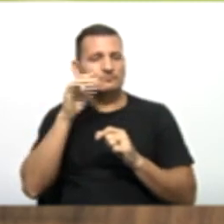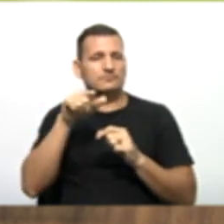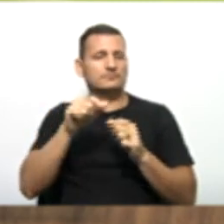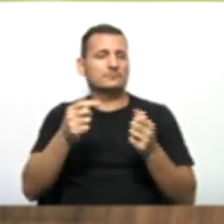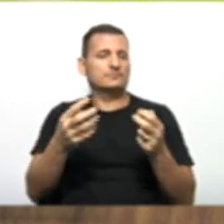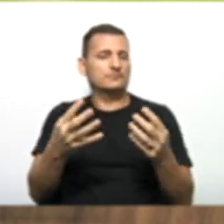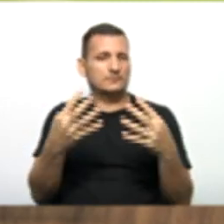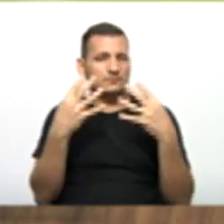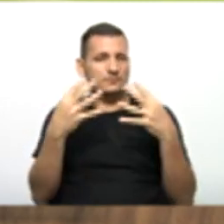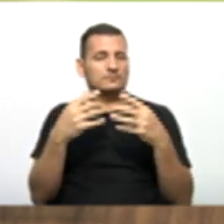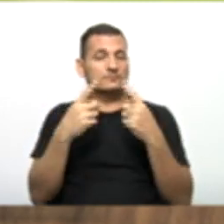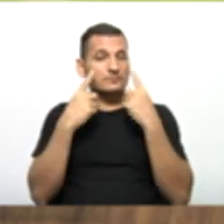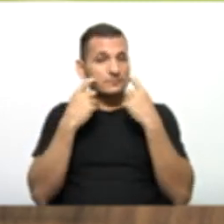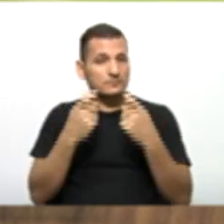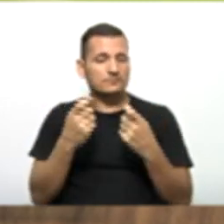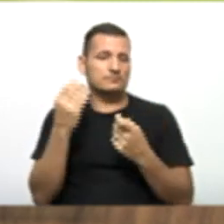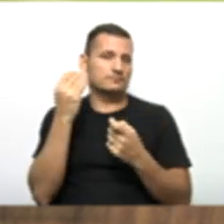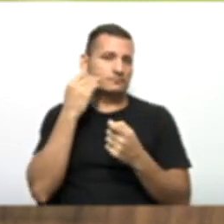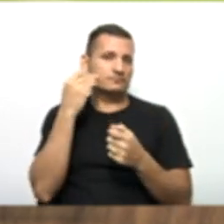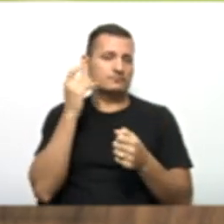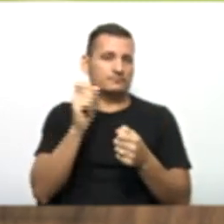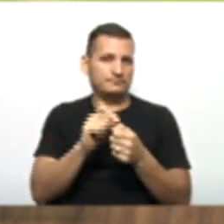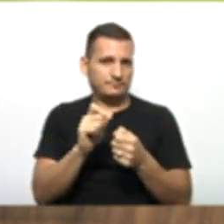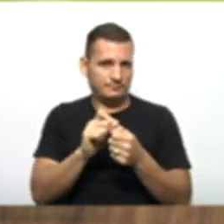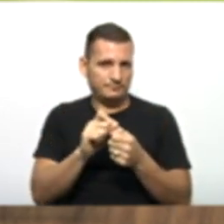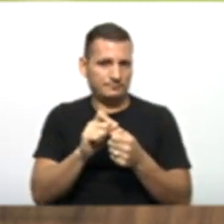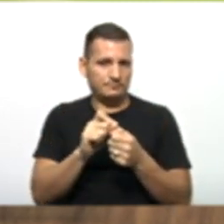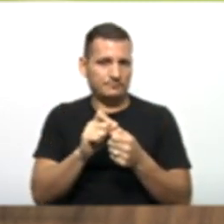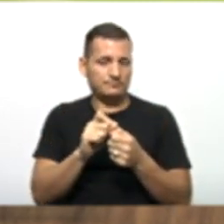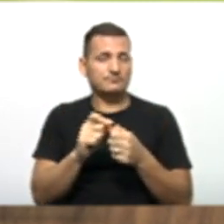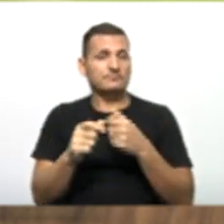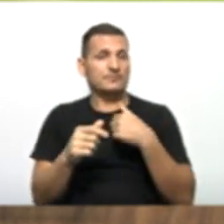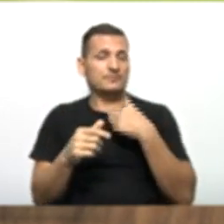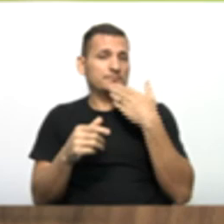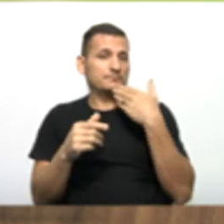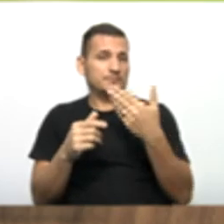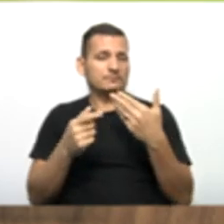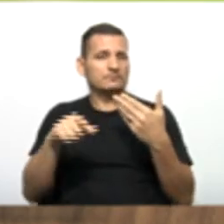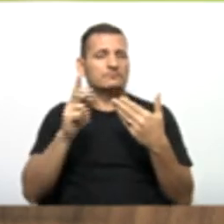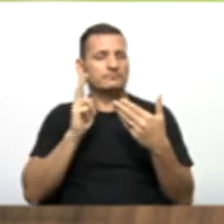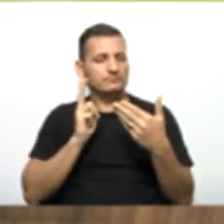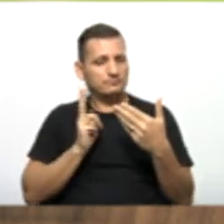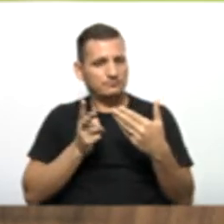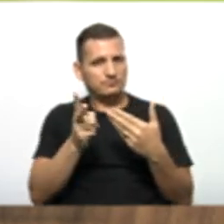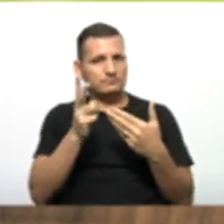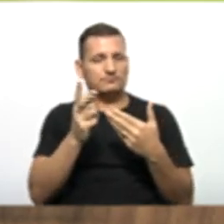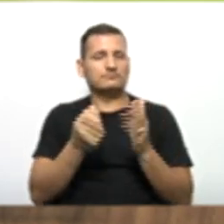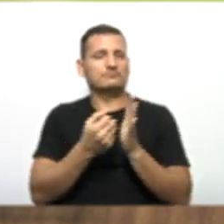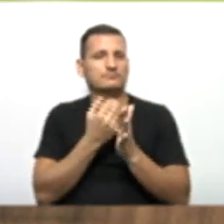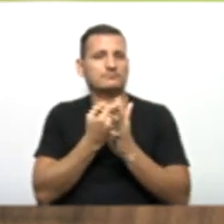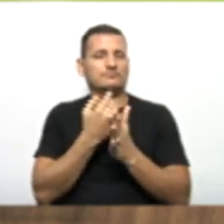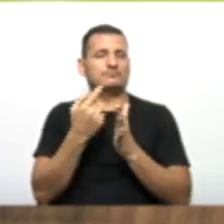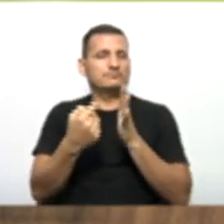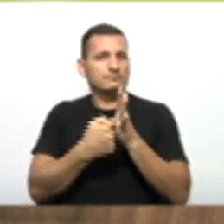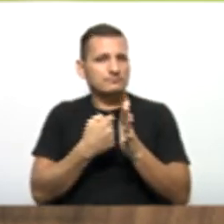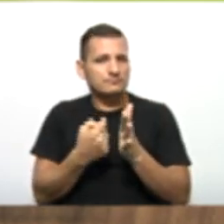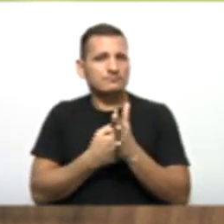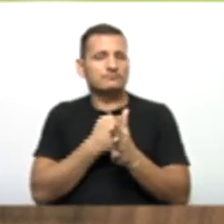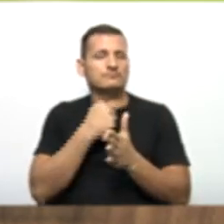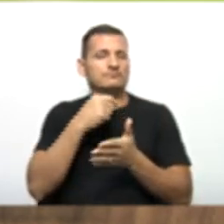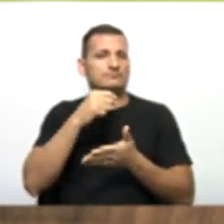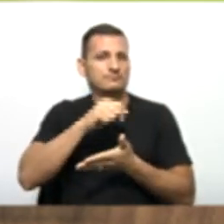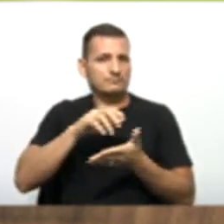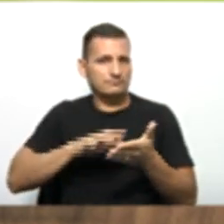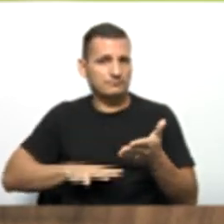estão realmente interessados e tentando fazer alguma coisa então eu peço que vocês continuem assim faça as atividades de percurso que vocês